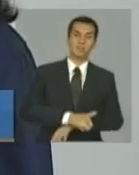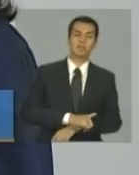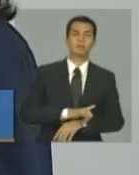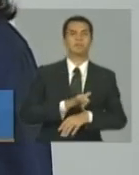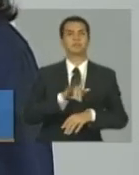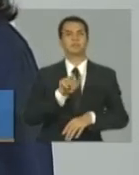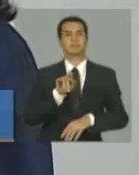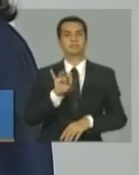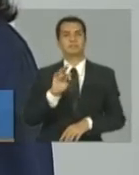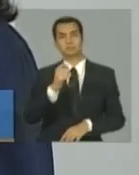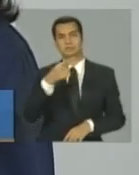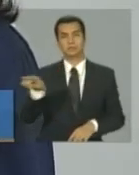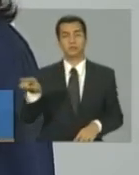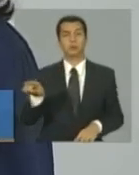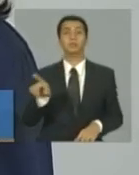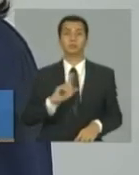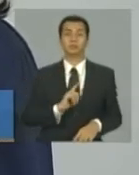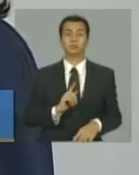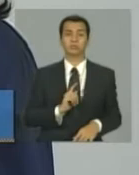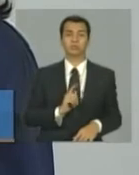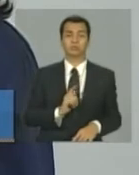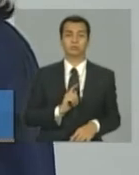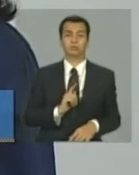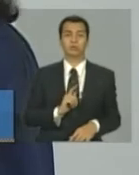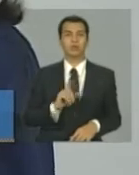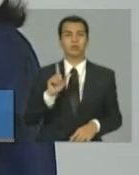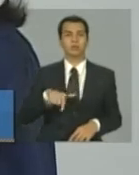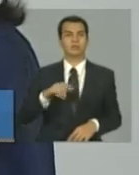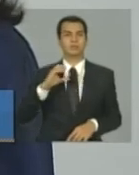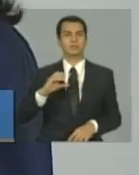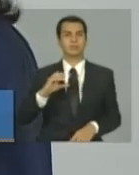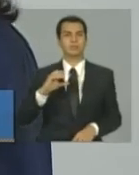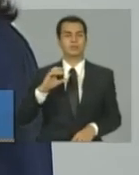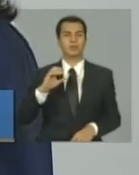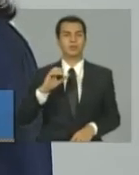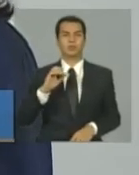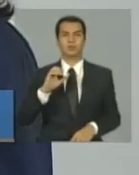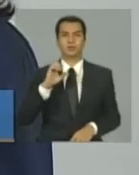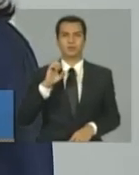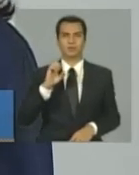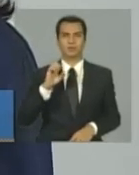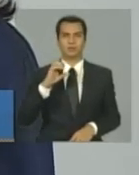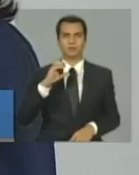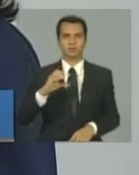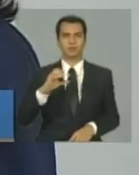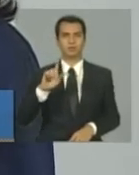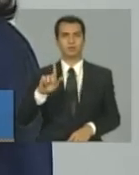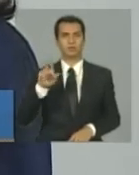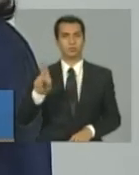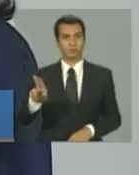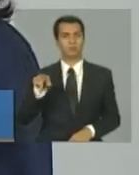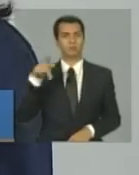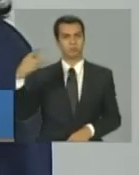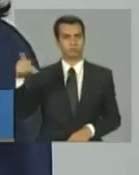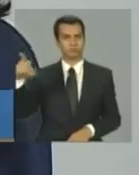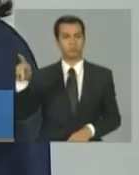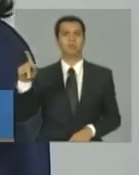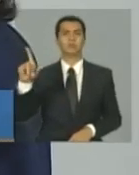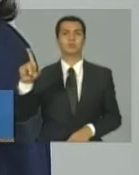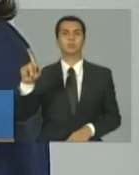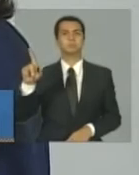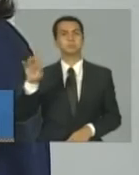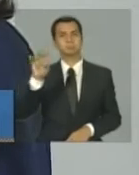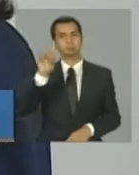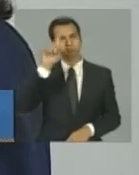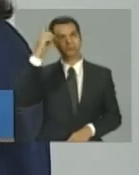são comumente apontadas pela controladoria-geral da União no seu programa de sorteios públicos ou seja as